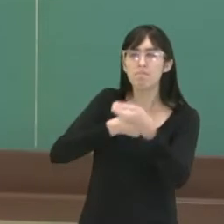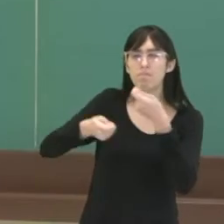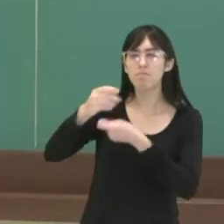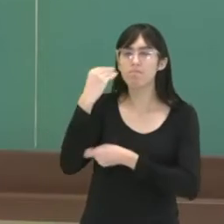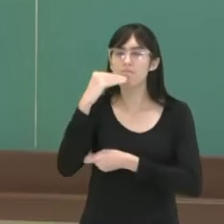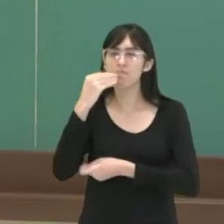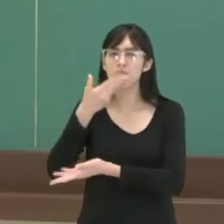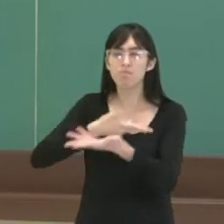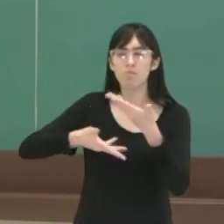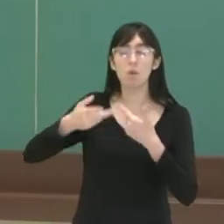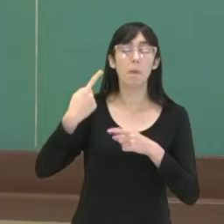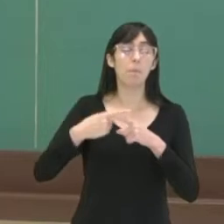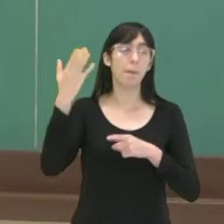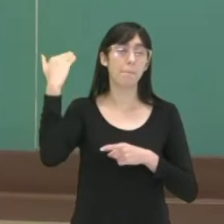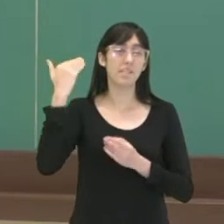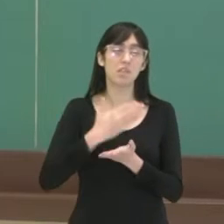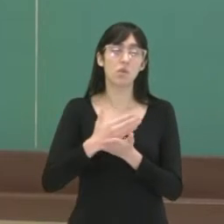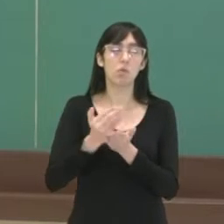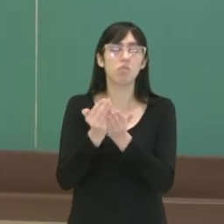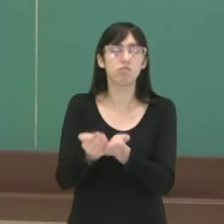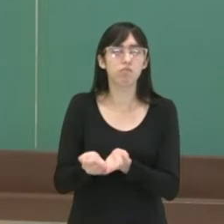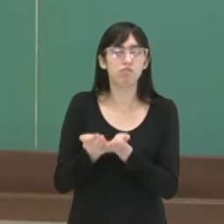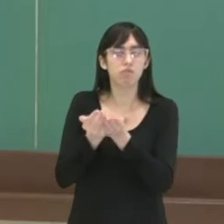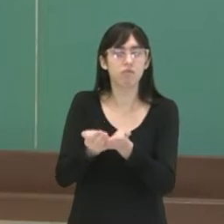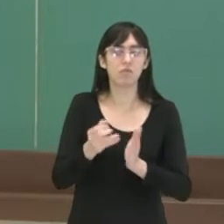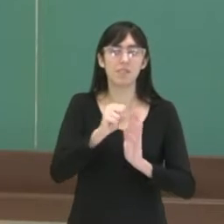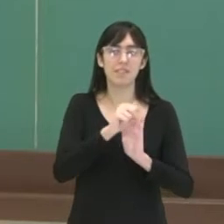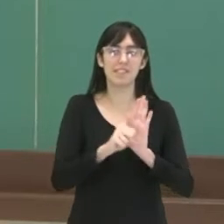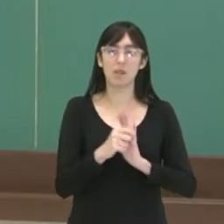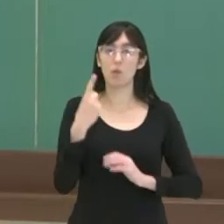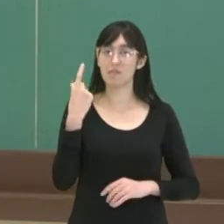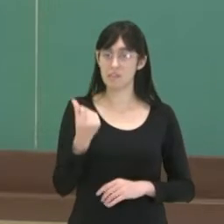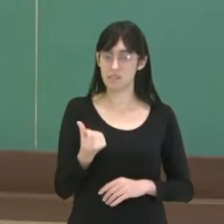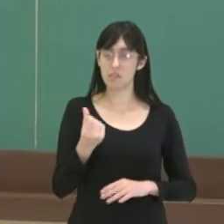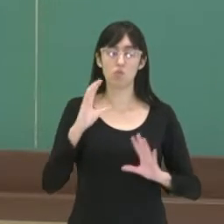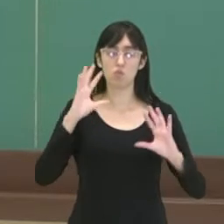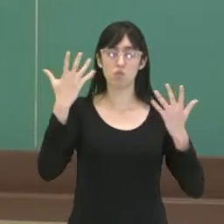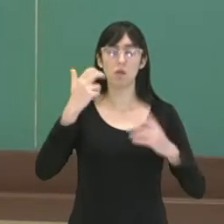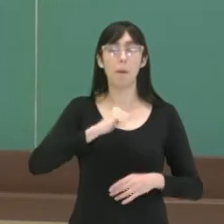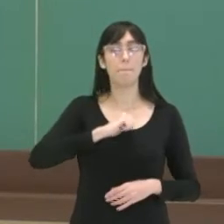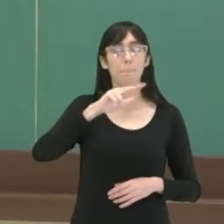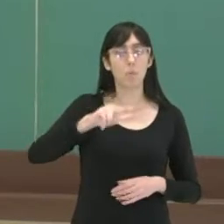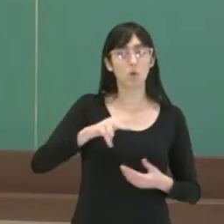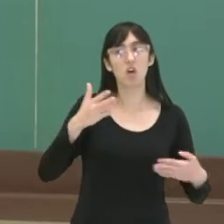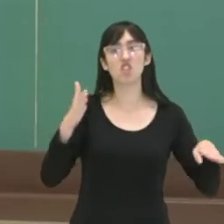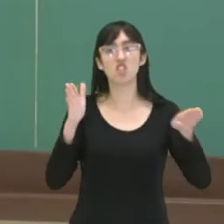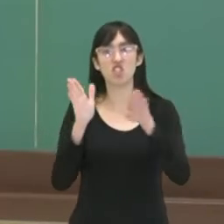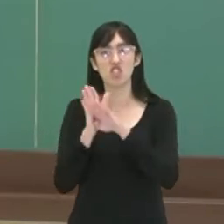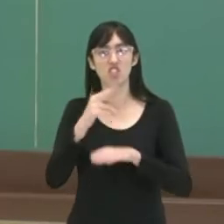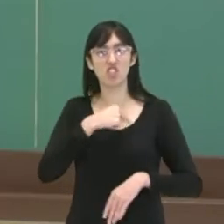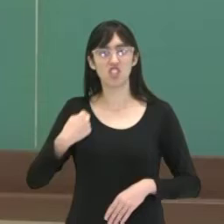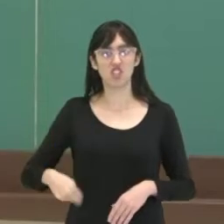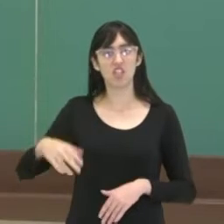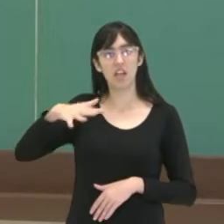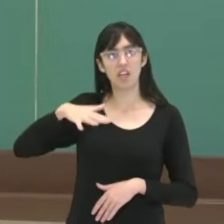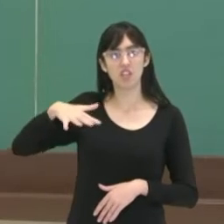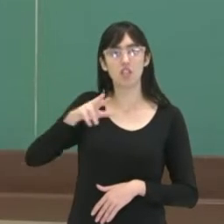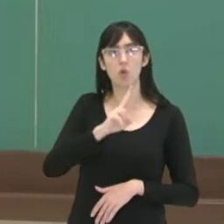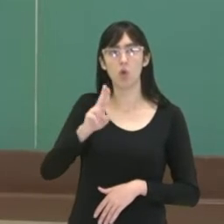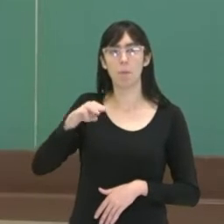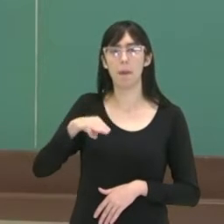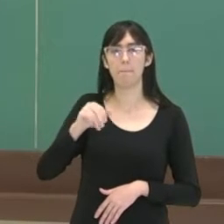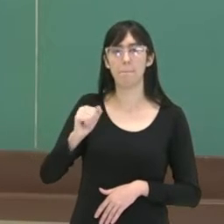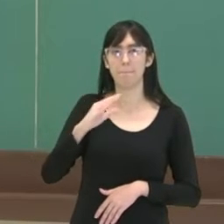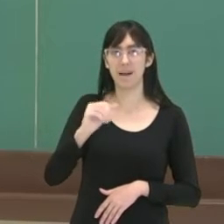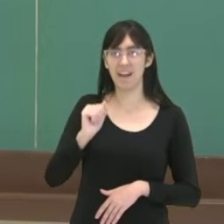navegações. Lá no século XVI, Portugal chega na China, na região de Macau, onde até hoje algumas pessoas